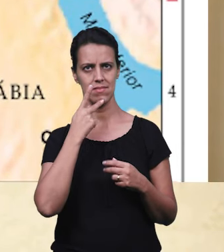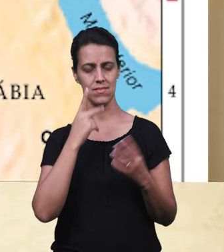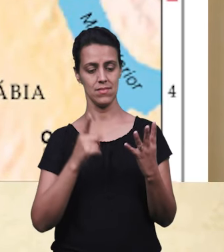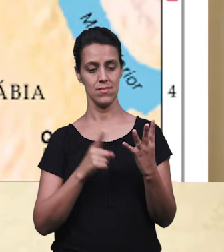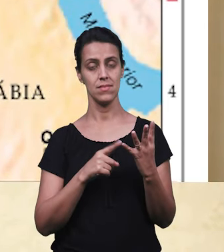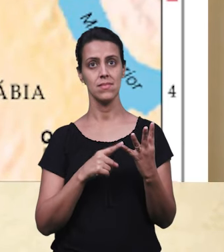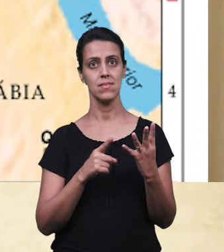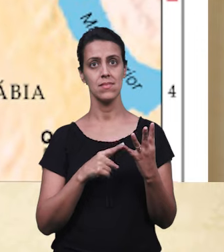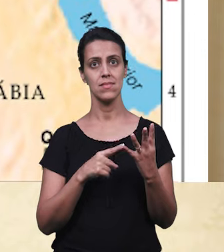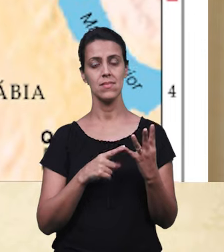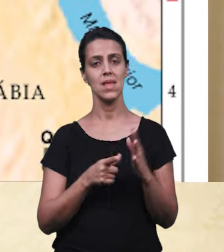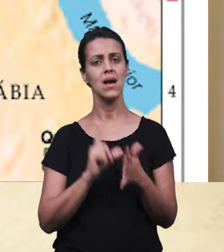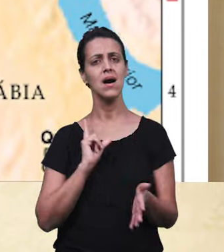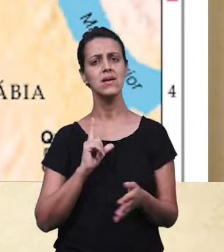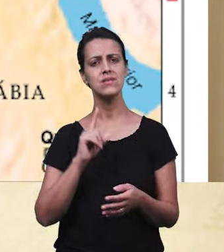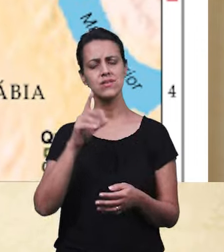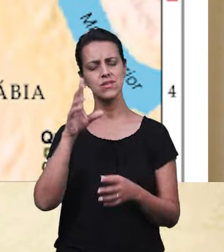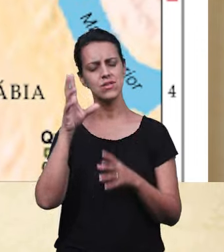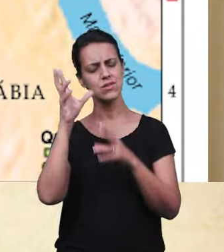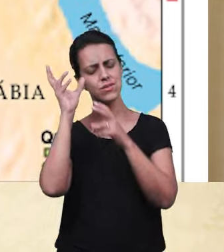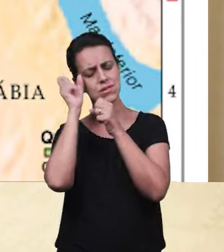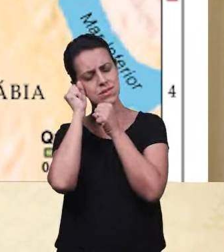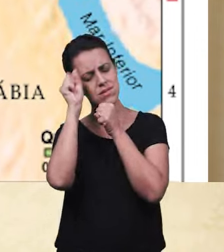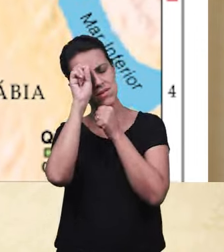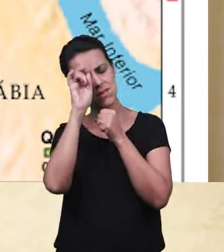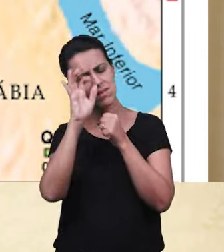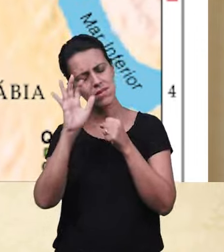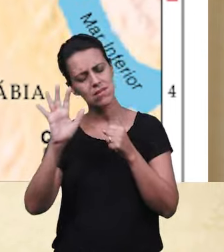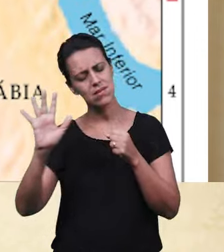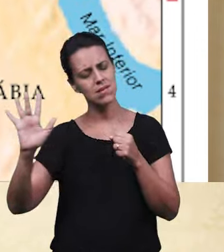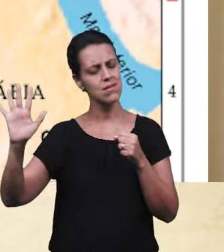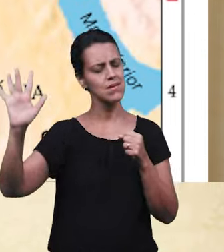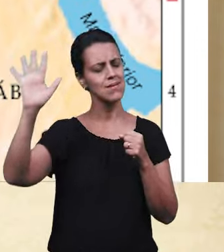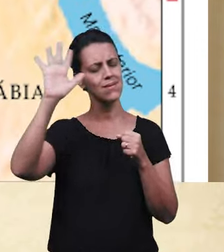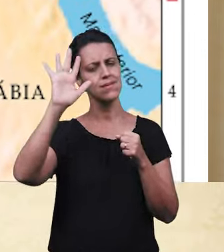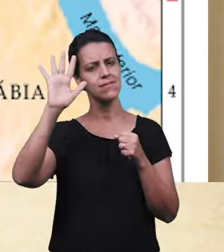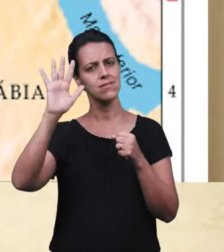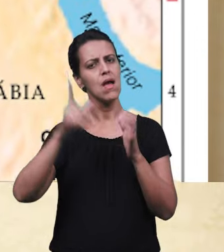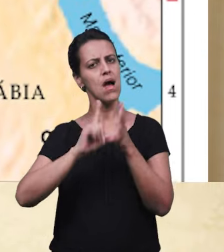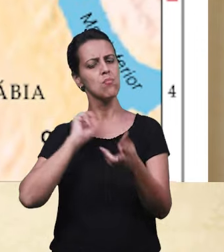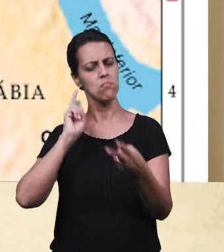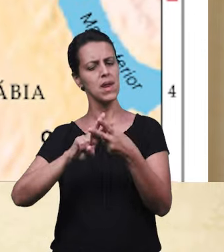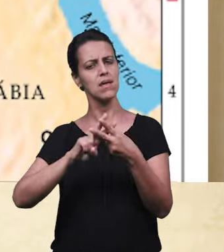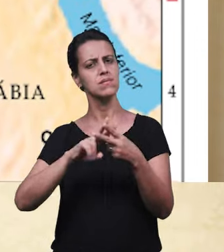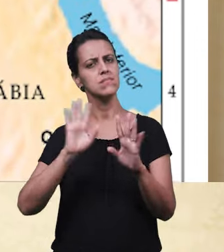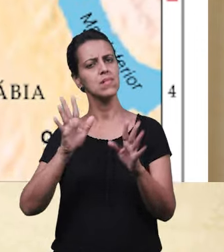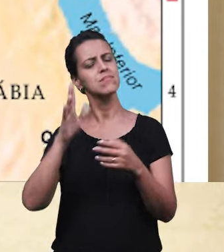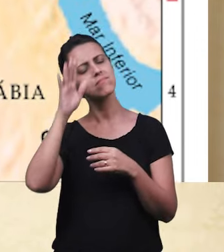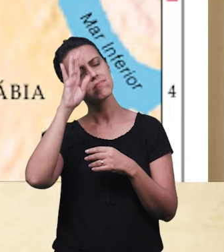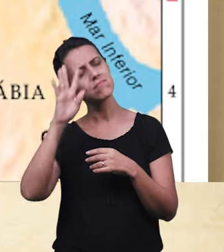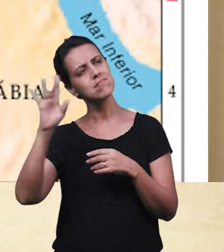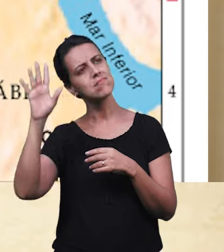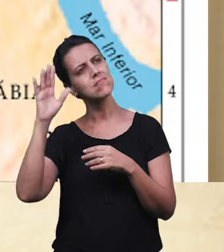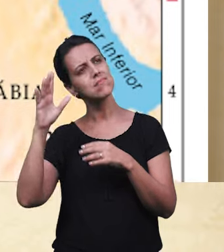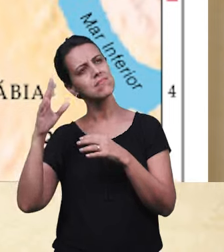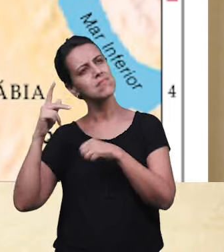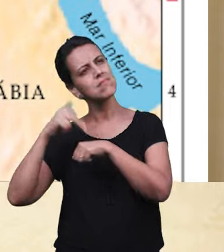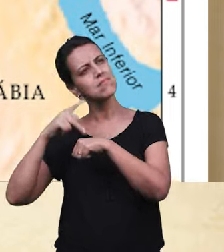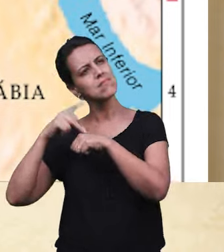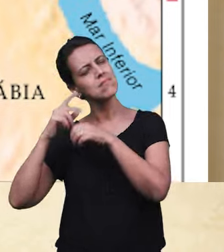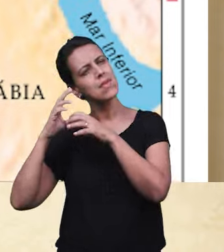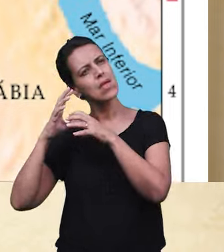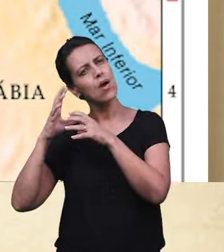importantes. Policarpo, ele teve um sonho, né? Ele foi preso e ele dormiu e ele sonhou que o travesseiro